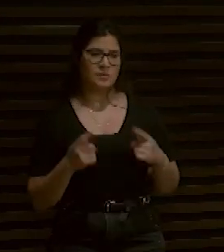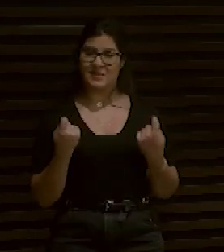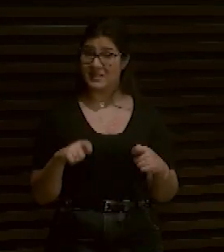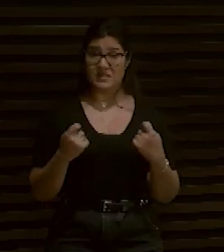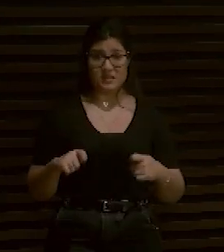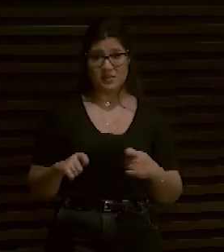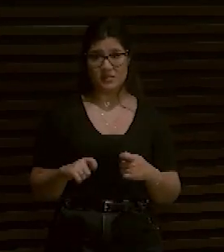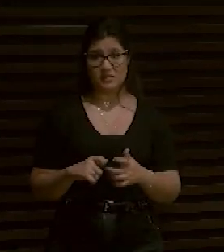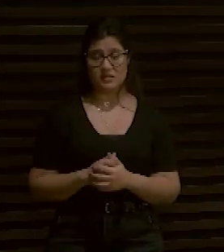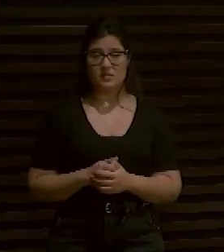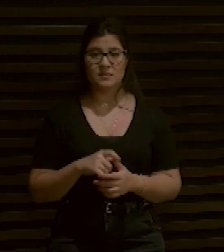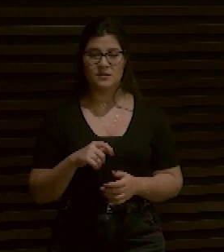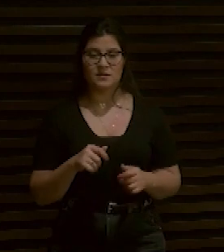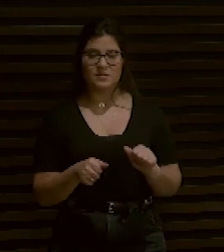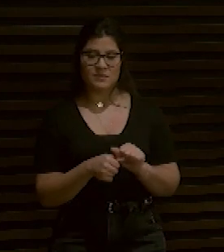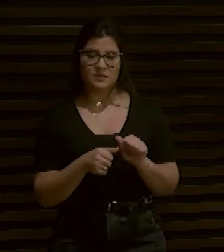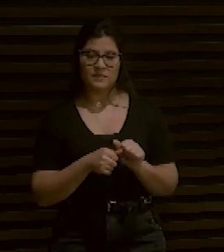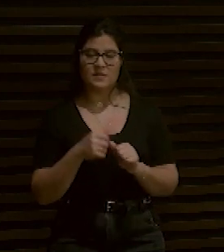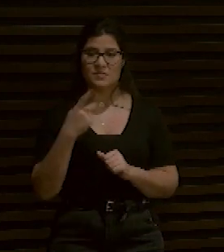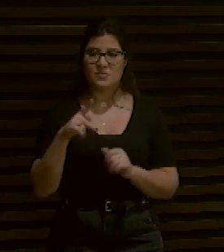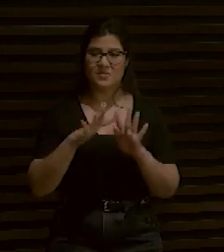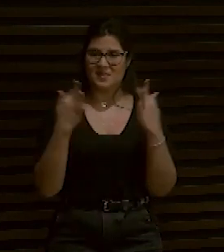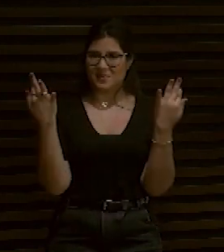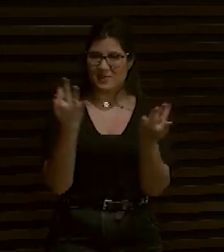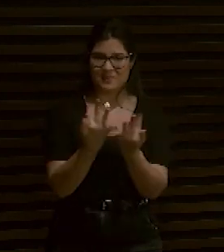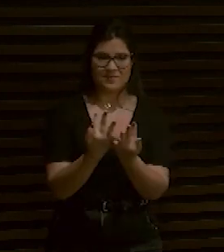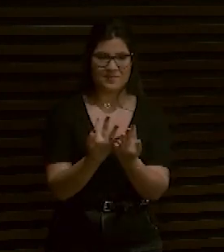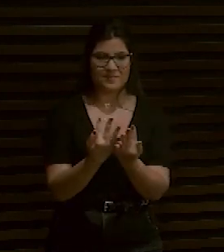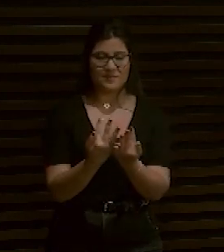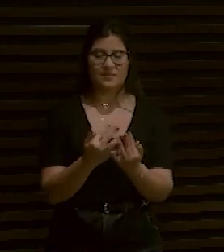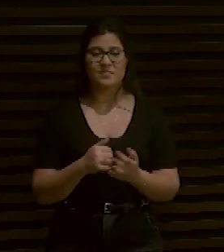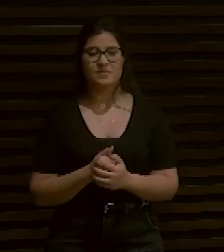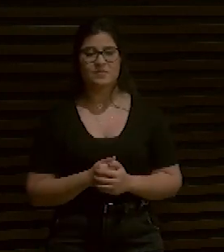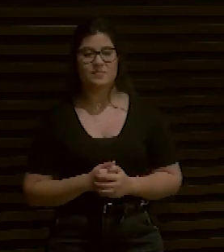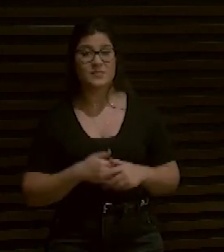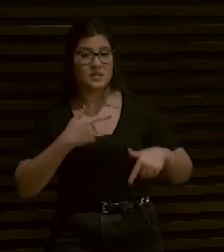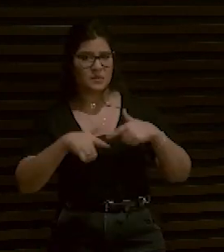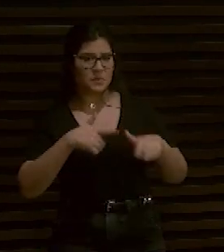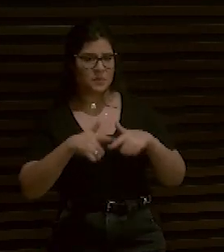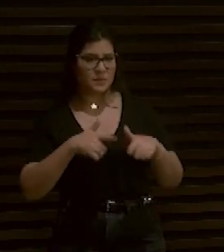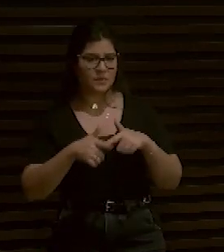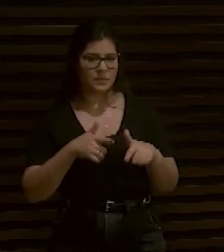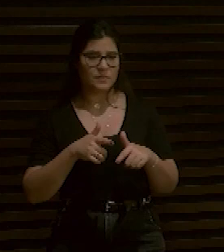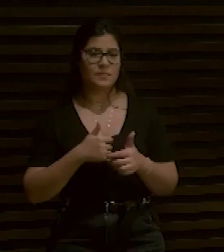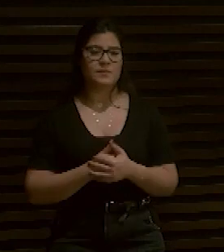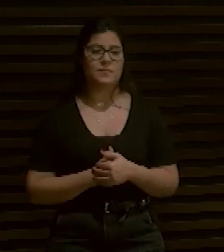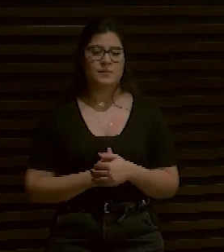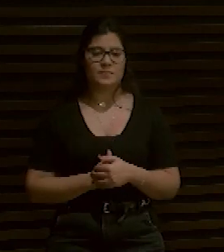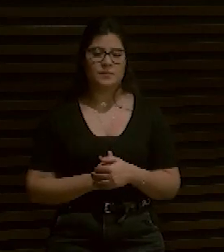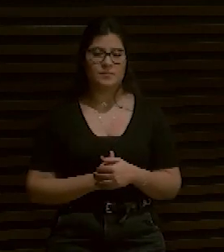Faz isso com sua mãe, com seu pai, com seu filho, com seu tio. Com o teu colega de